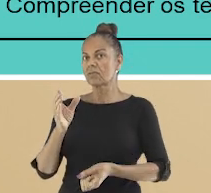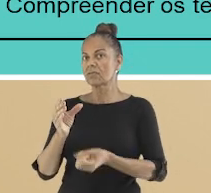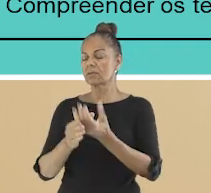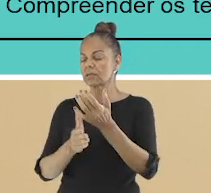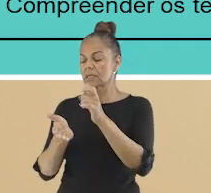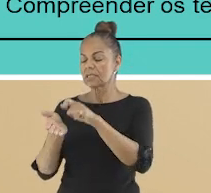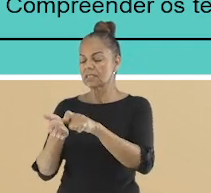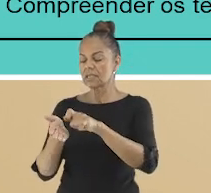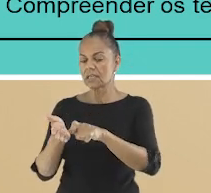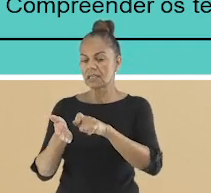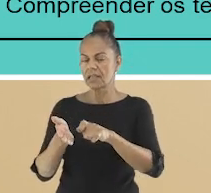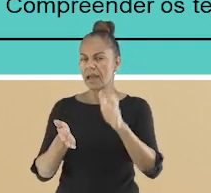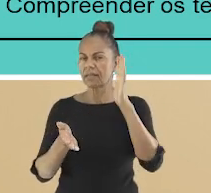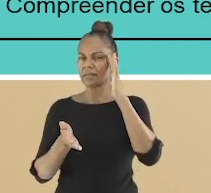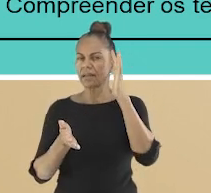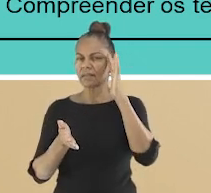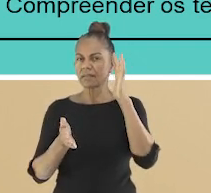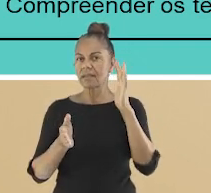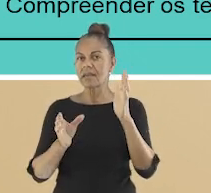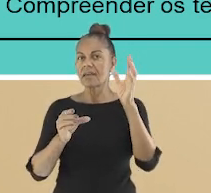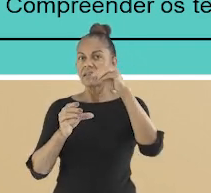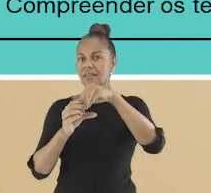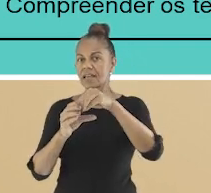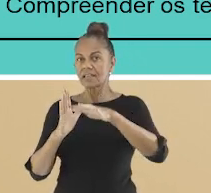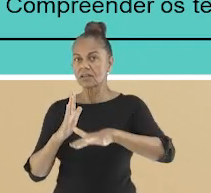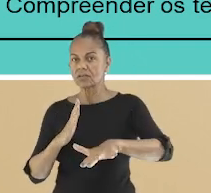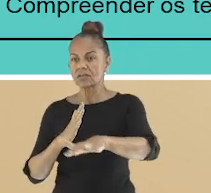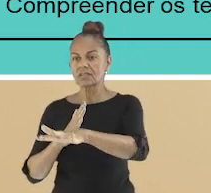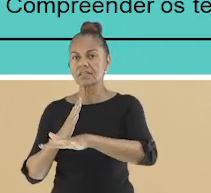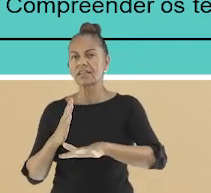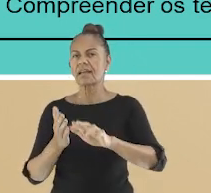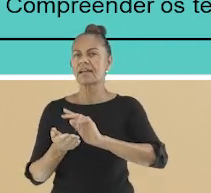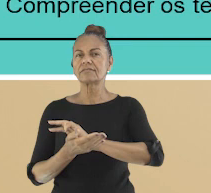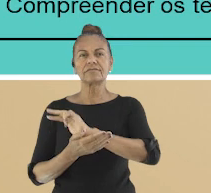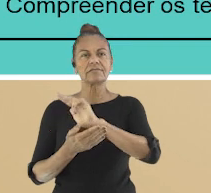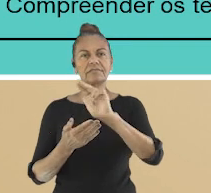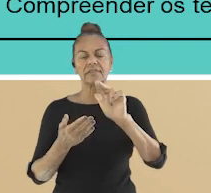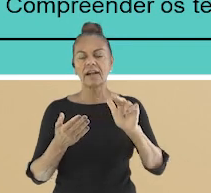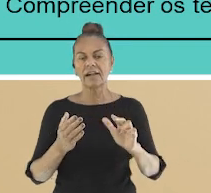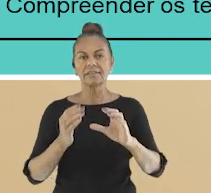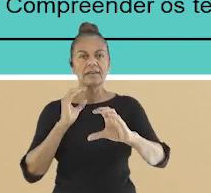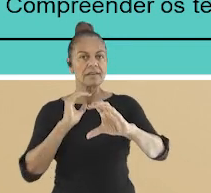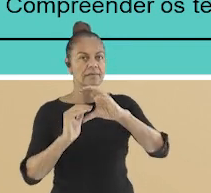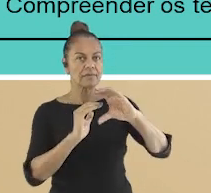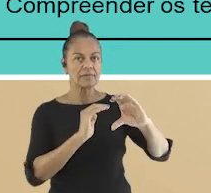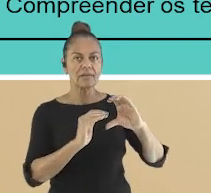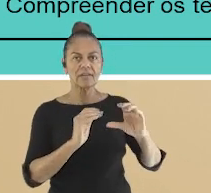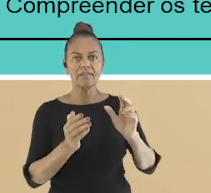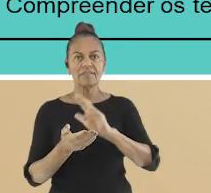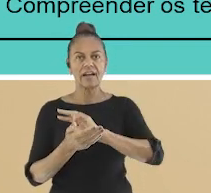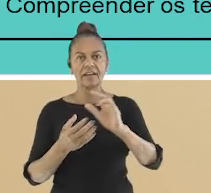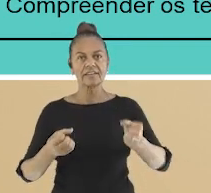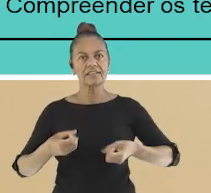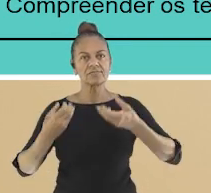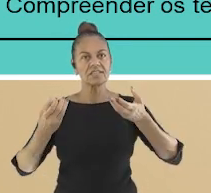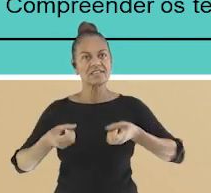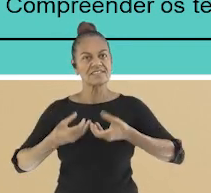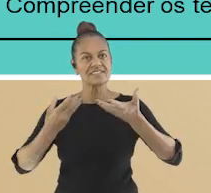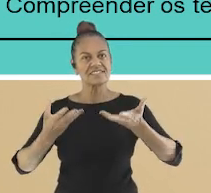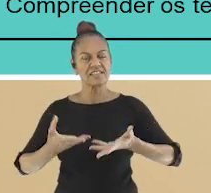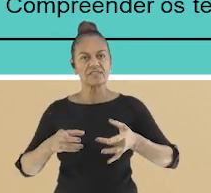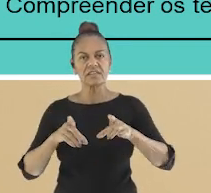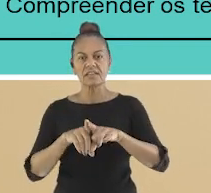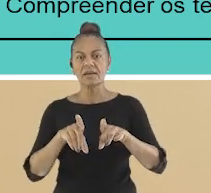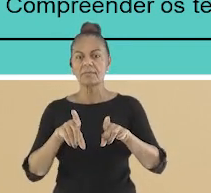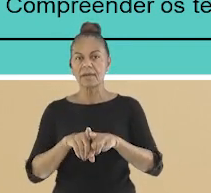textos escritos, de modo a entender as múltiplas demandas sociais, responder a diferentes propósitos comunicativos